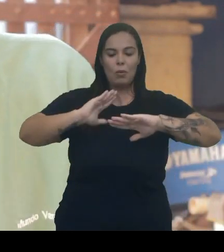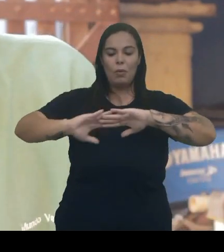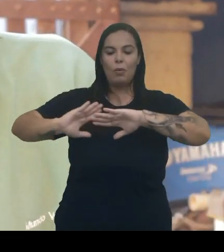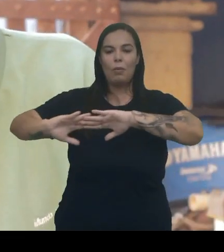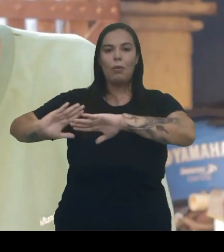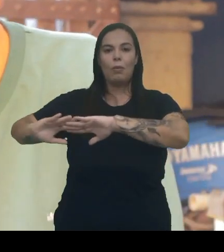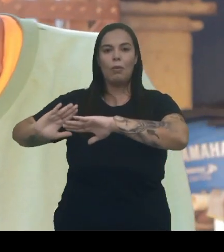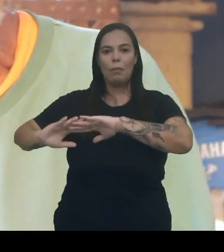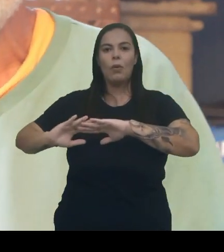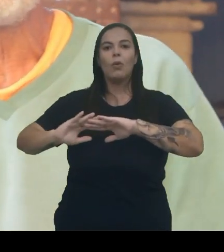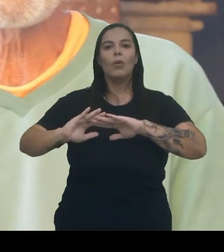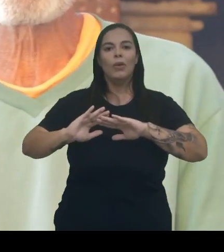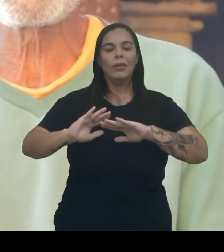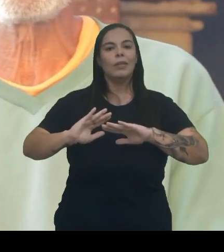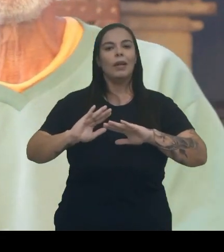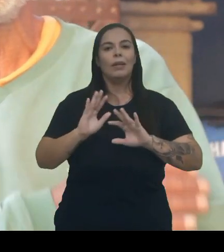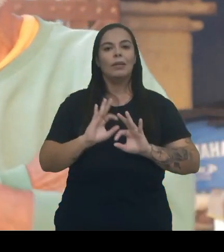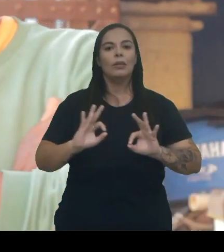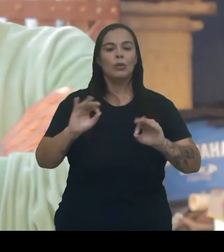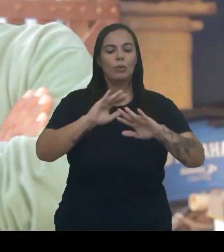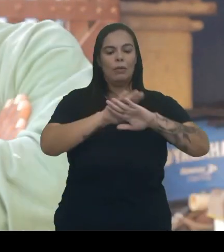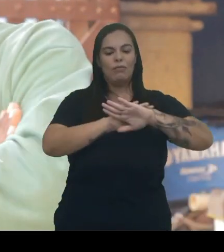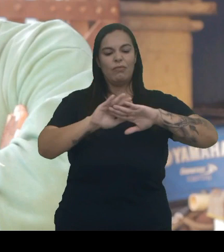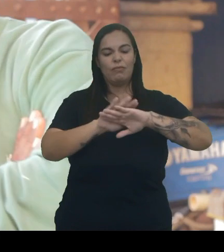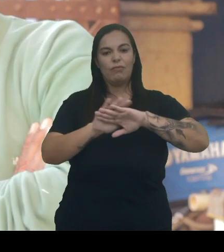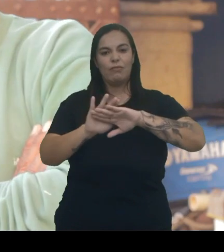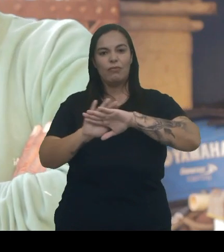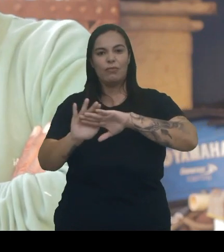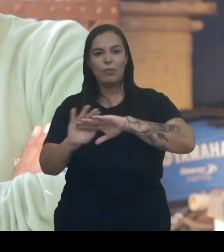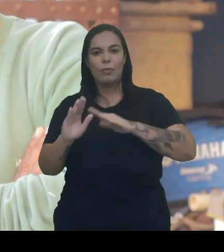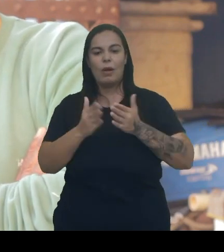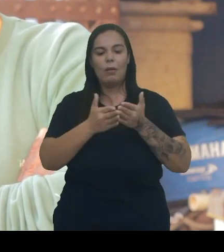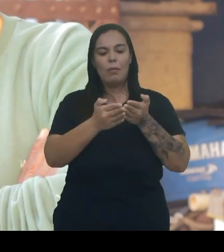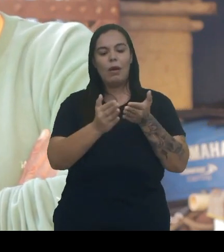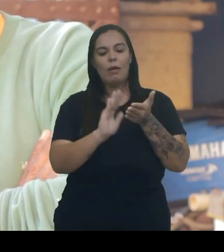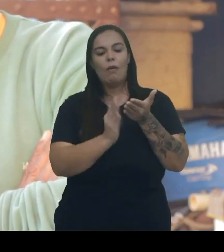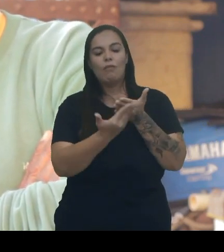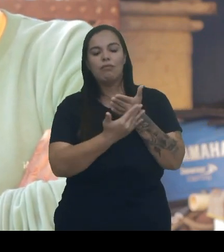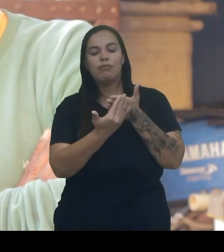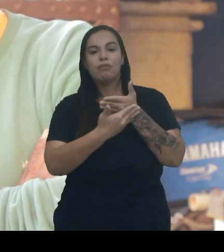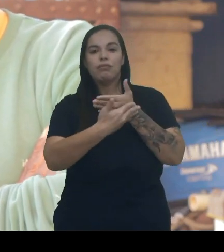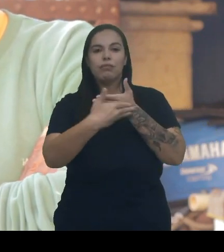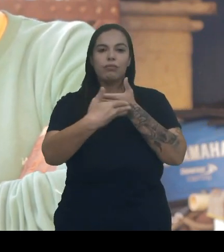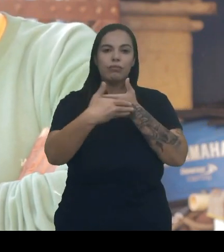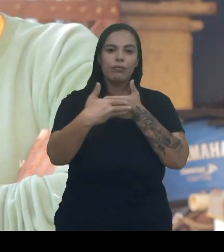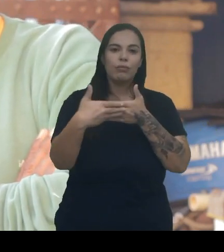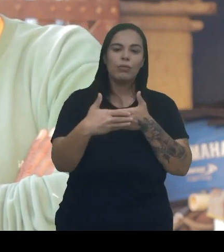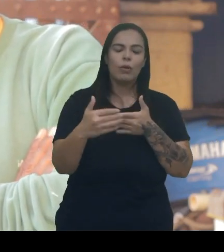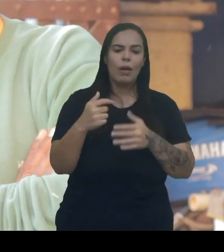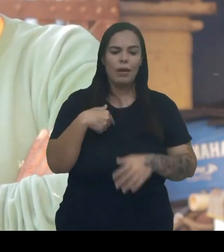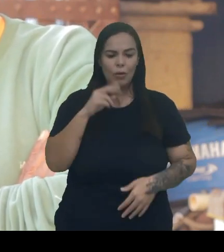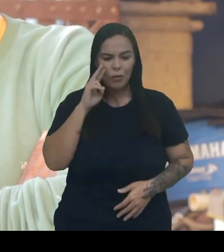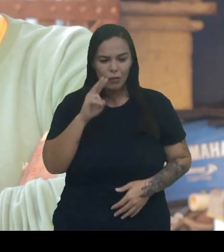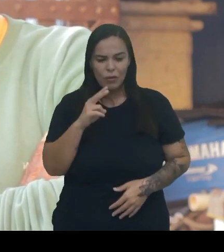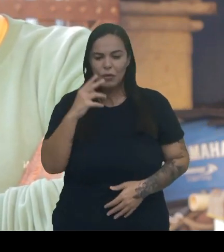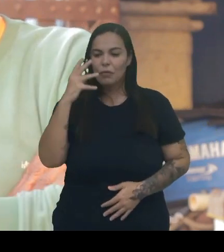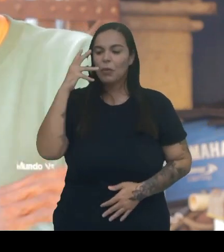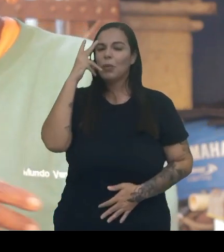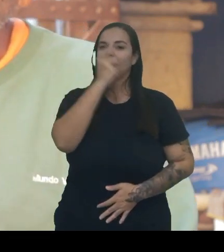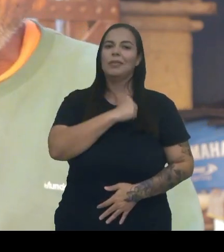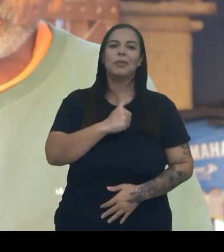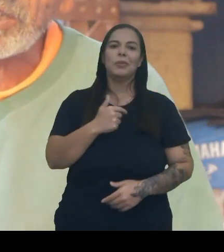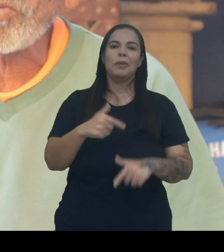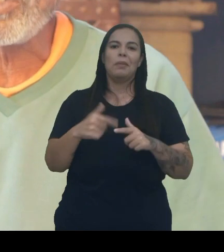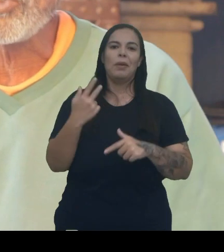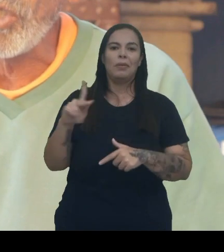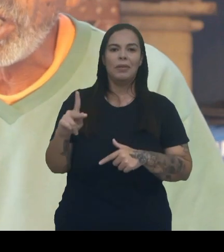tinha que lixar na mão e tudo. Mas, rapaz, eu disse, meu Deus do céu, que coisa linda ficou o serviço dele. Aí depois